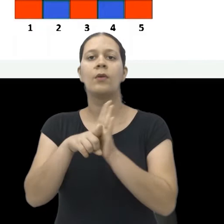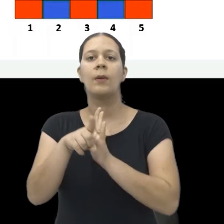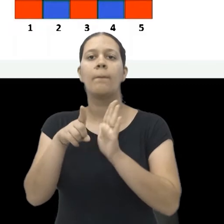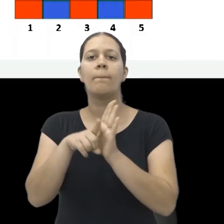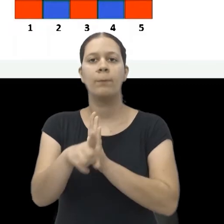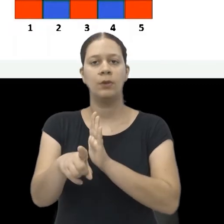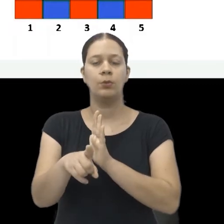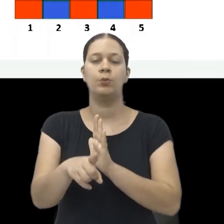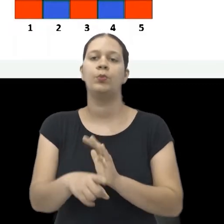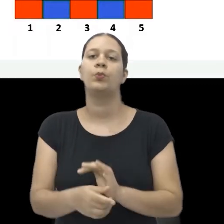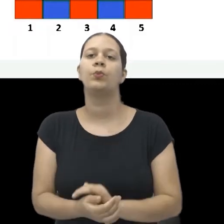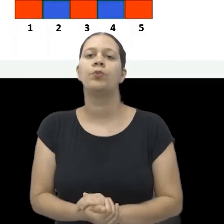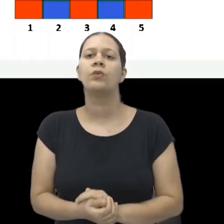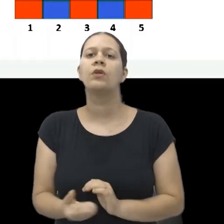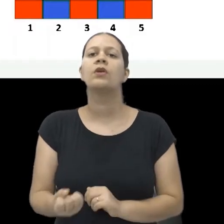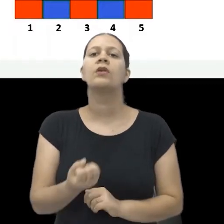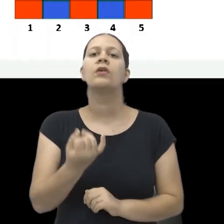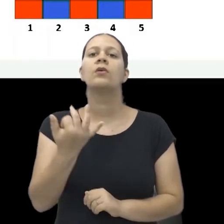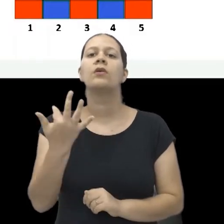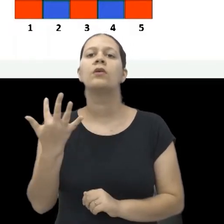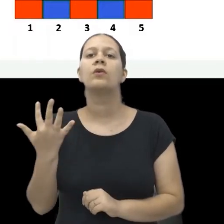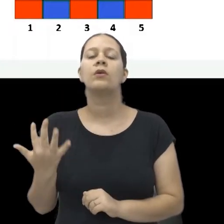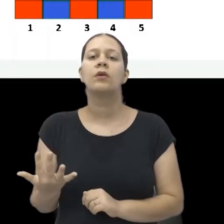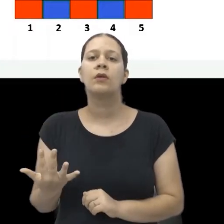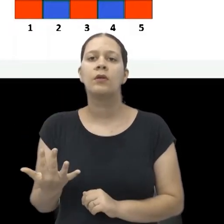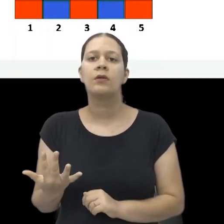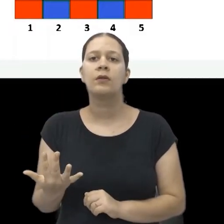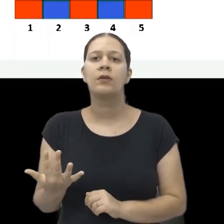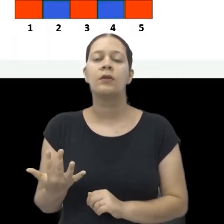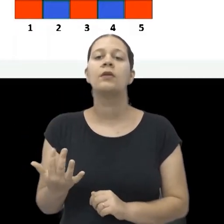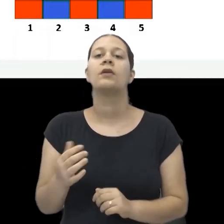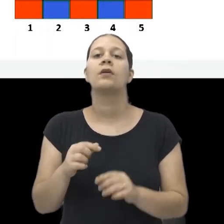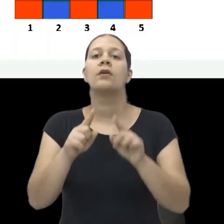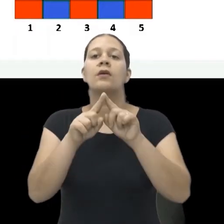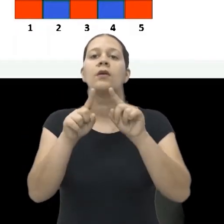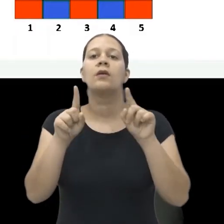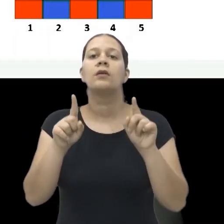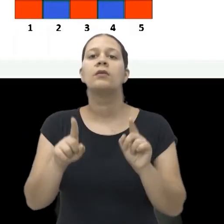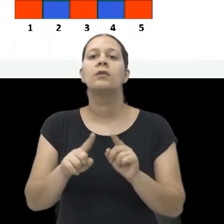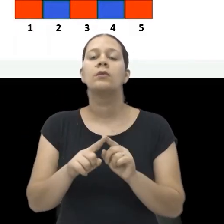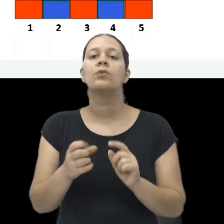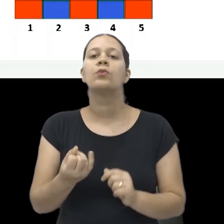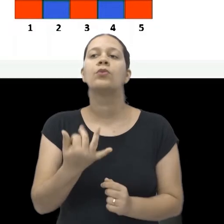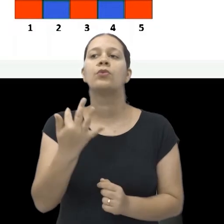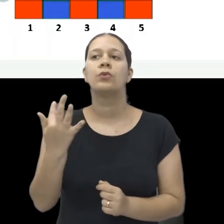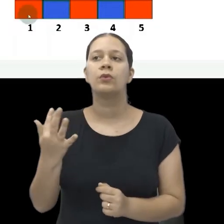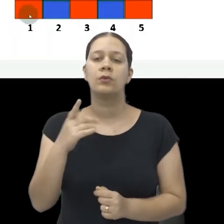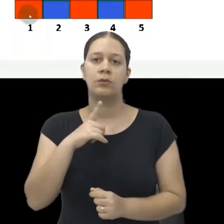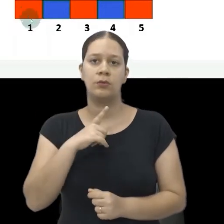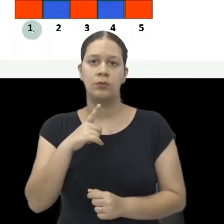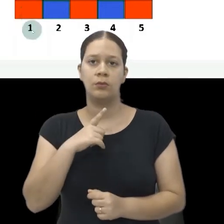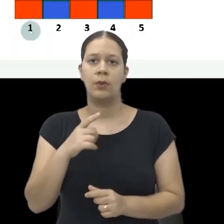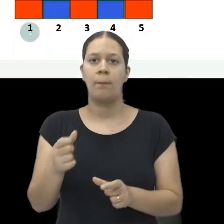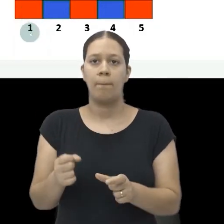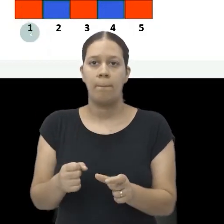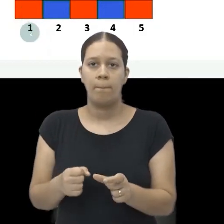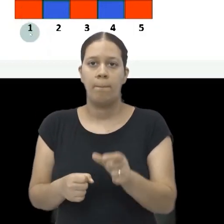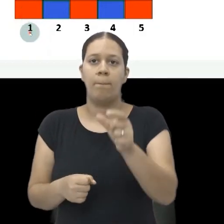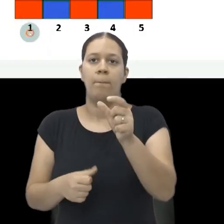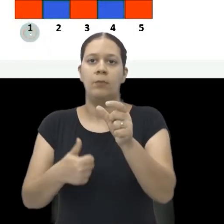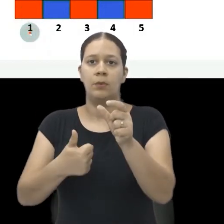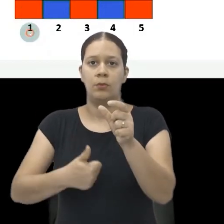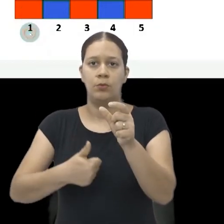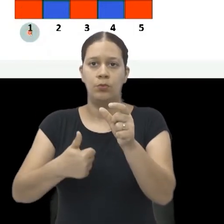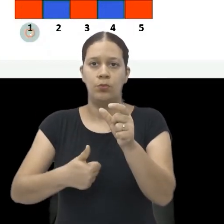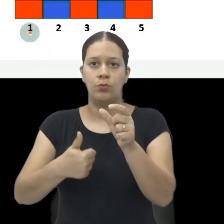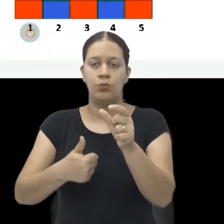E a pergunta segue, né? E a quantidade de retângulos que nela contém? Ó, na primeira